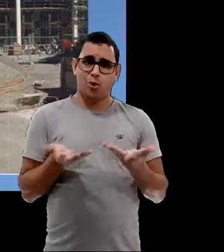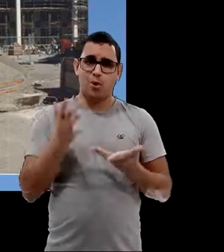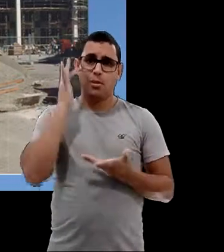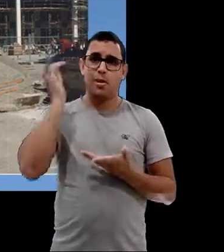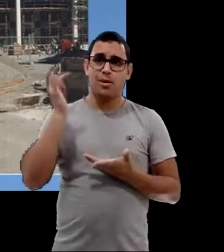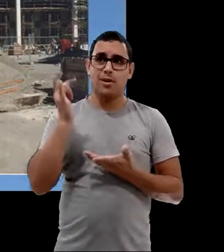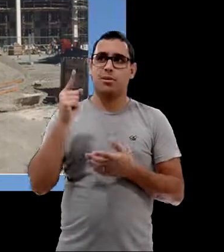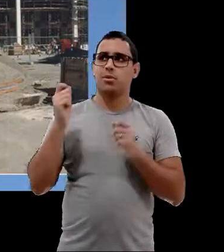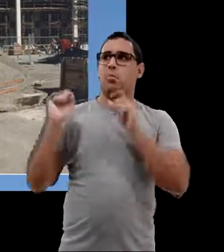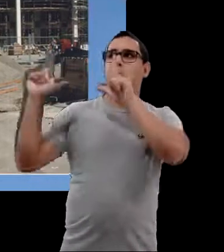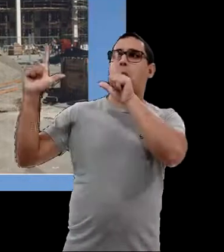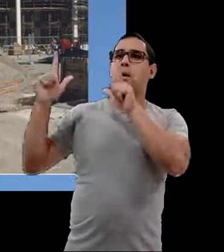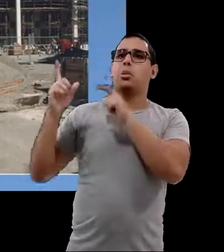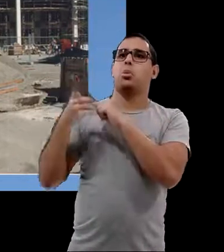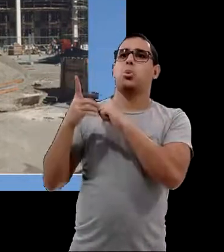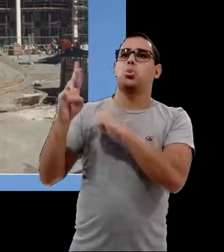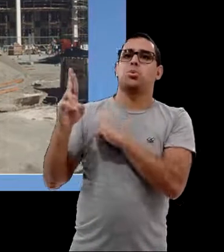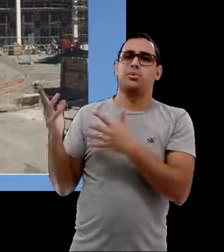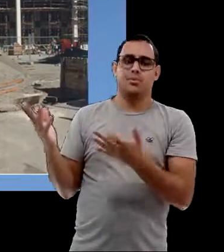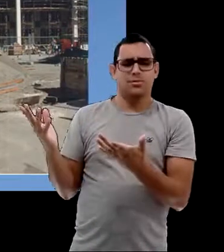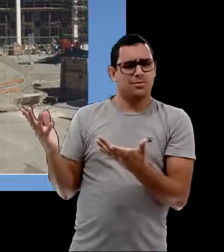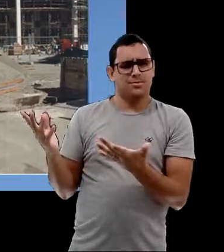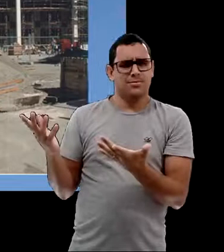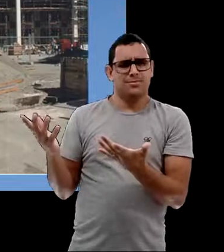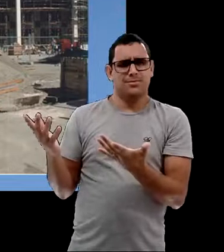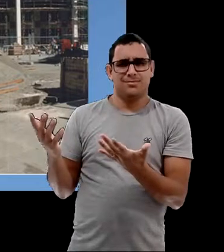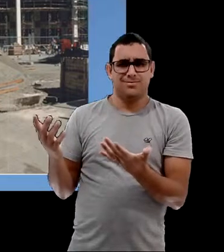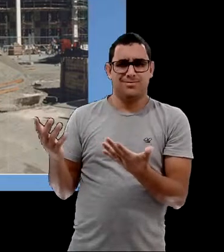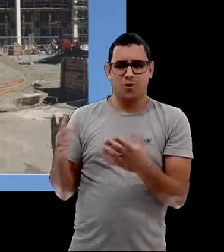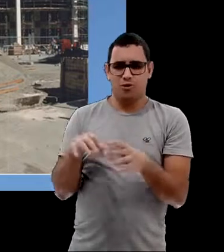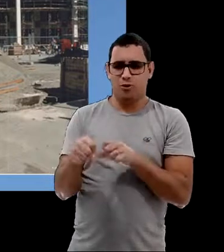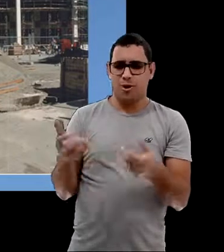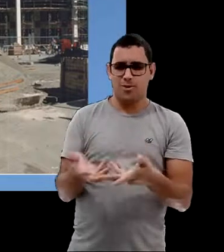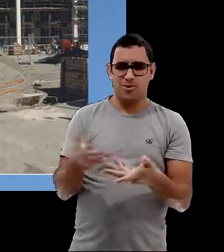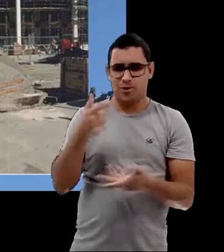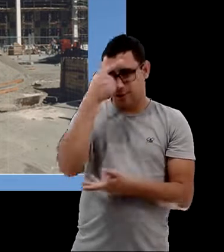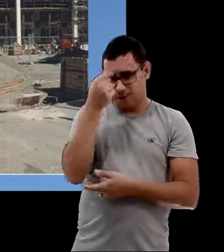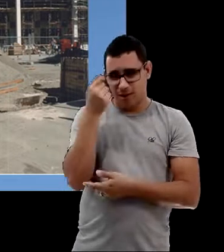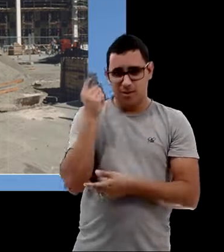forma, hoje amanhã já coloca a placa doutor fulano, como se fosse